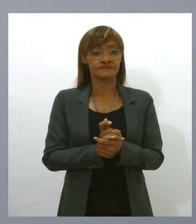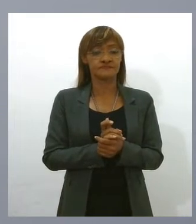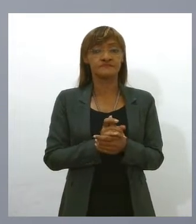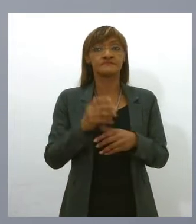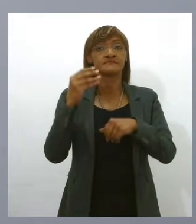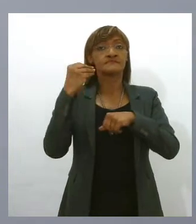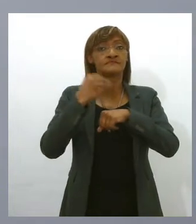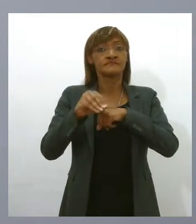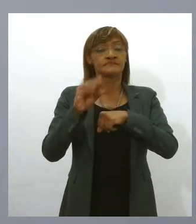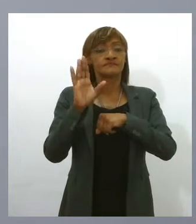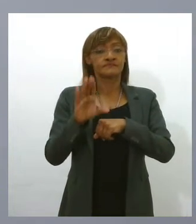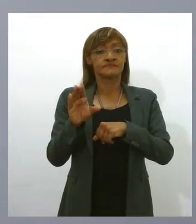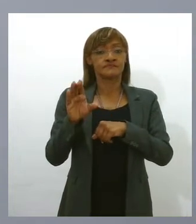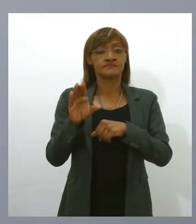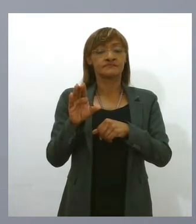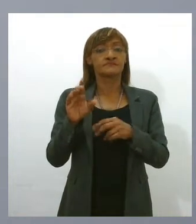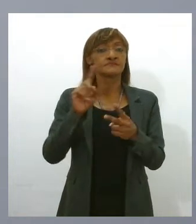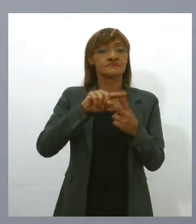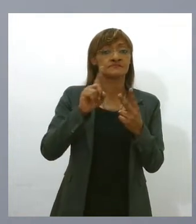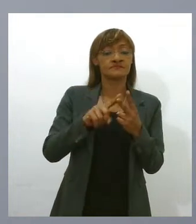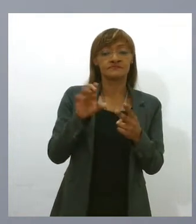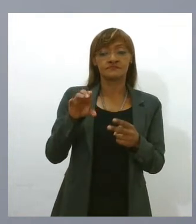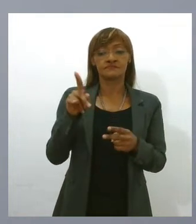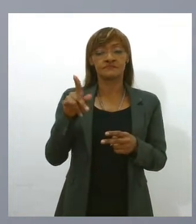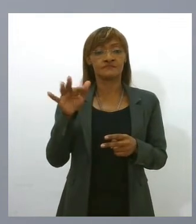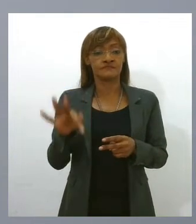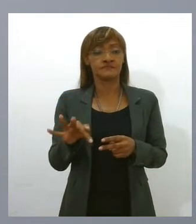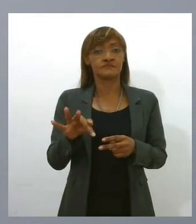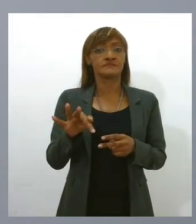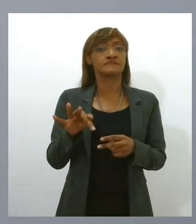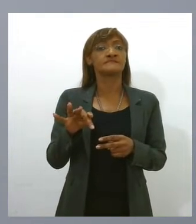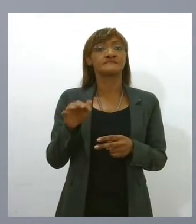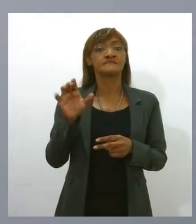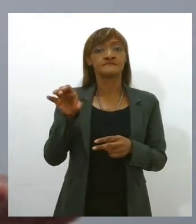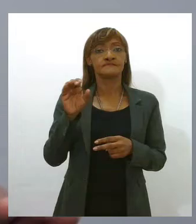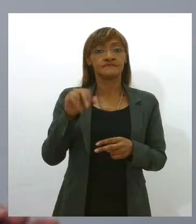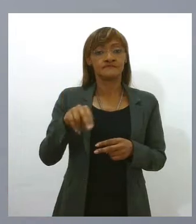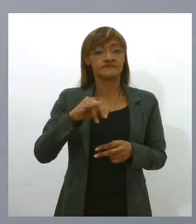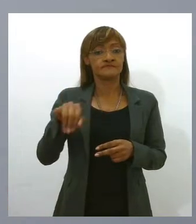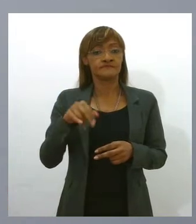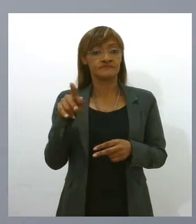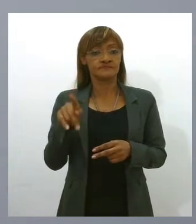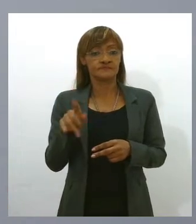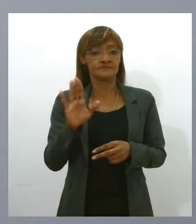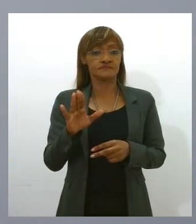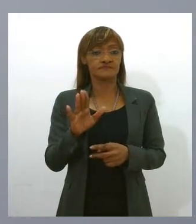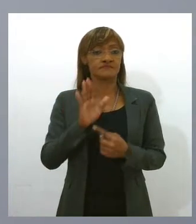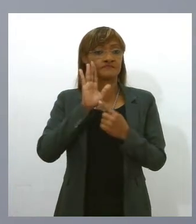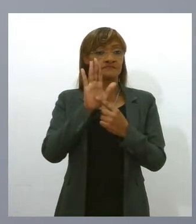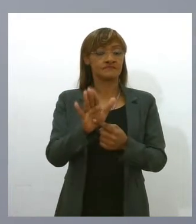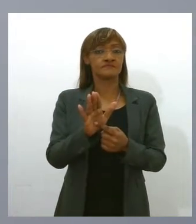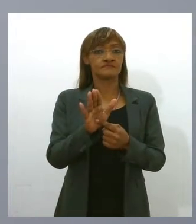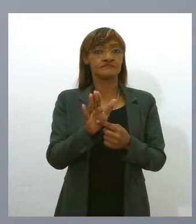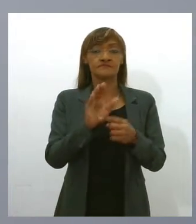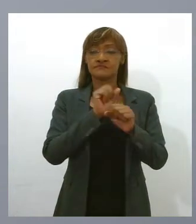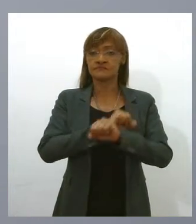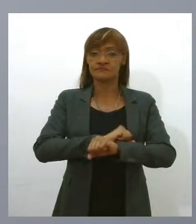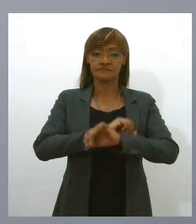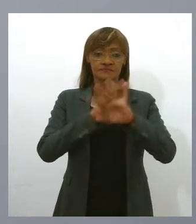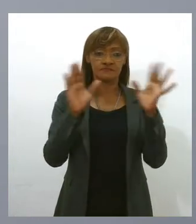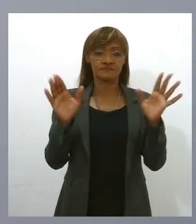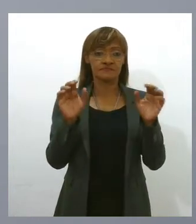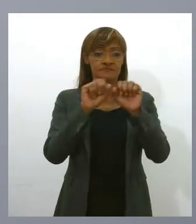CNPJ o número passaporte também não vai na encomenda não vai ficar visível Fica somente nos nossos sistemas até por conta da